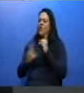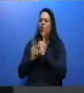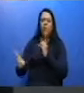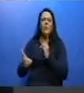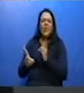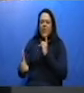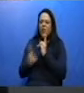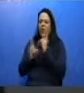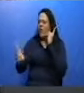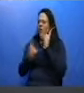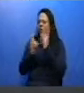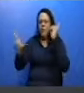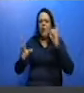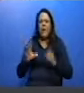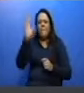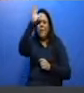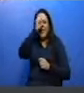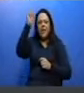mais.